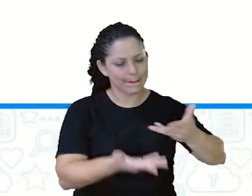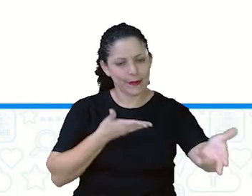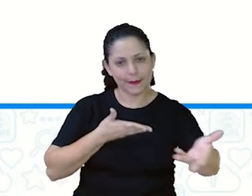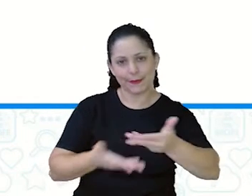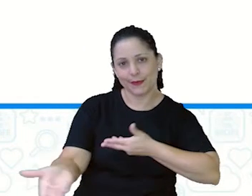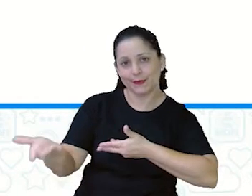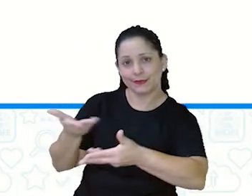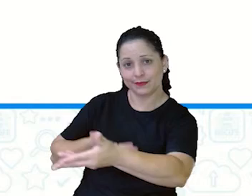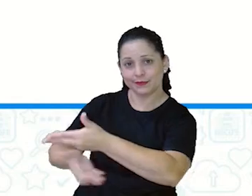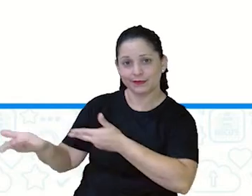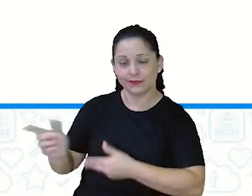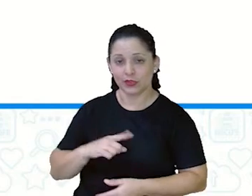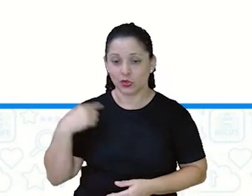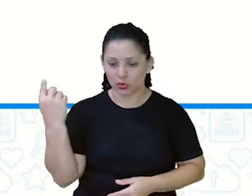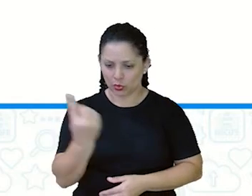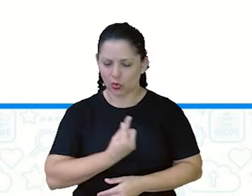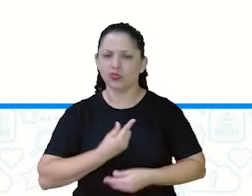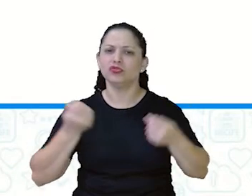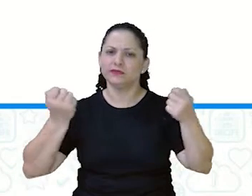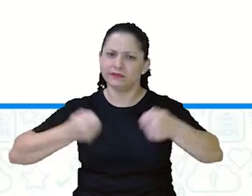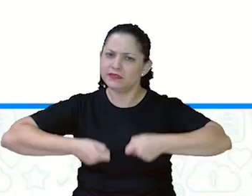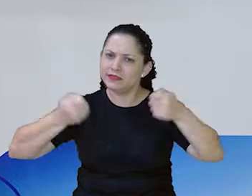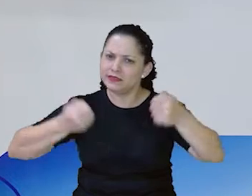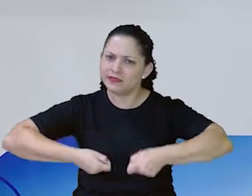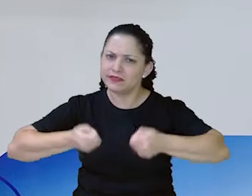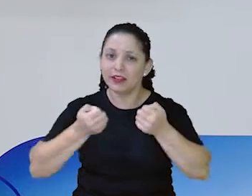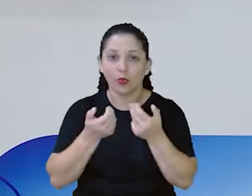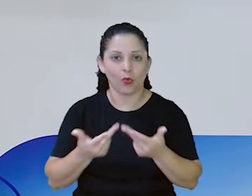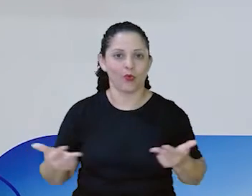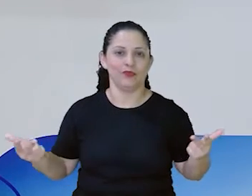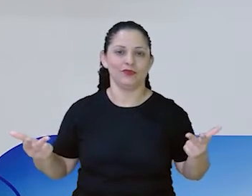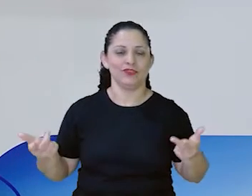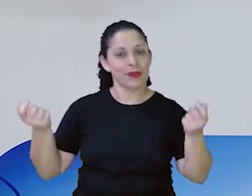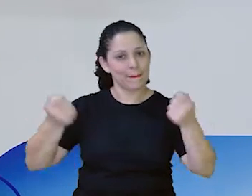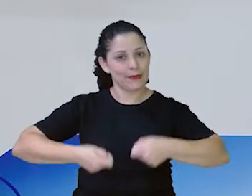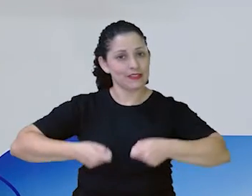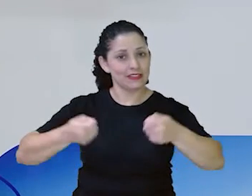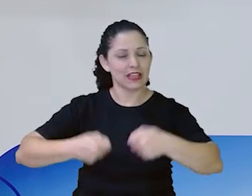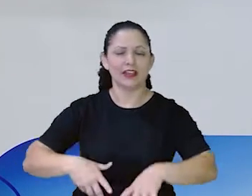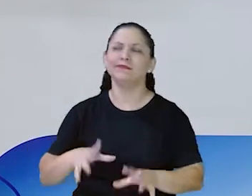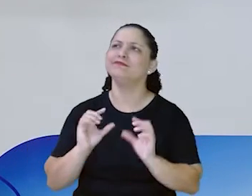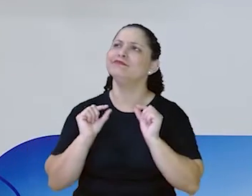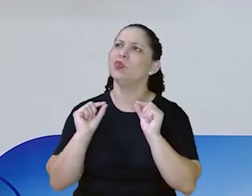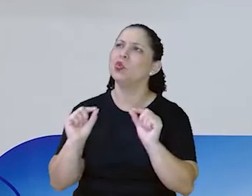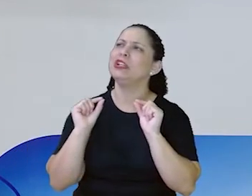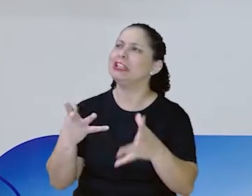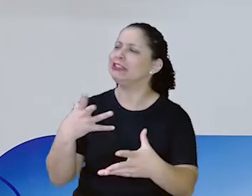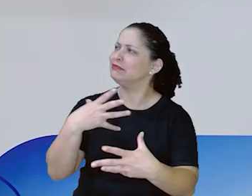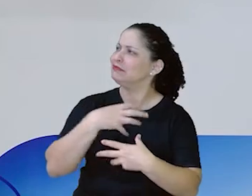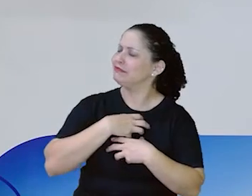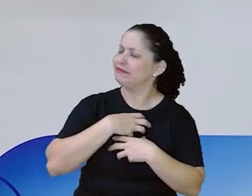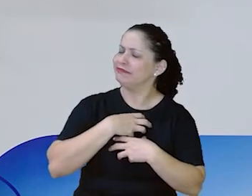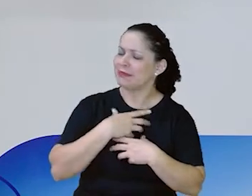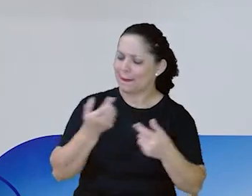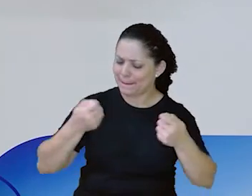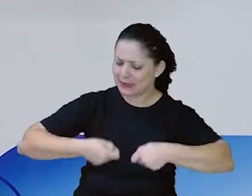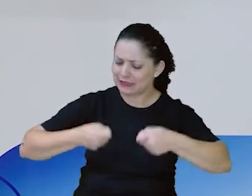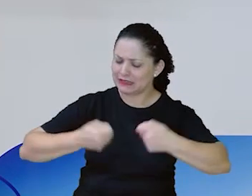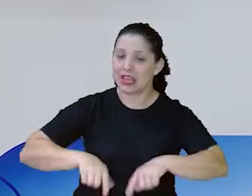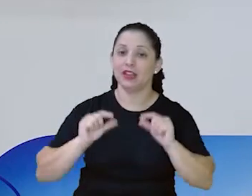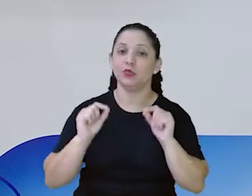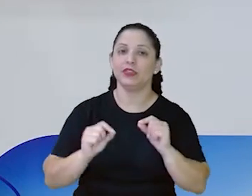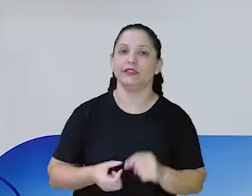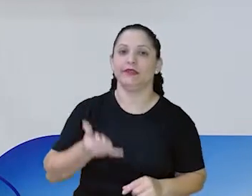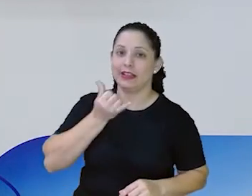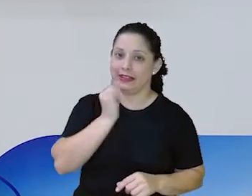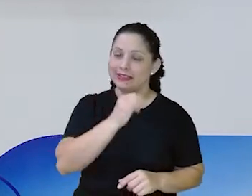nós temos necessidades e que elas precisam ser supridas. Aí você pensa, que necessidade é essa? Nós precisamos de